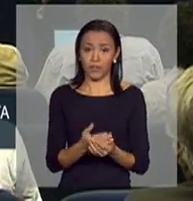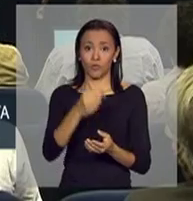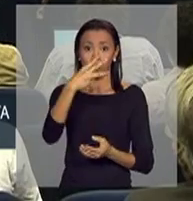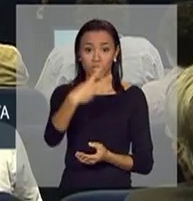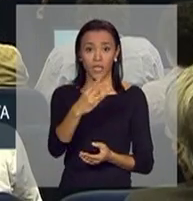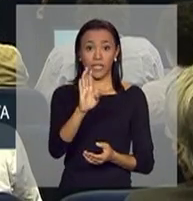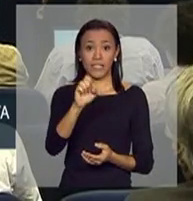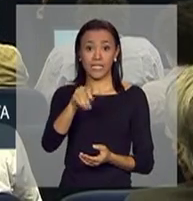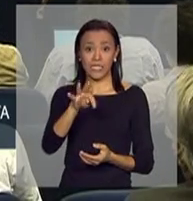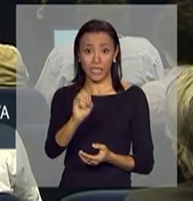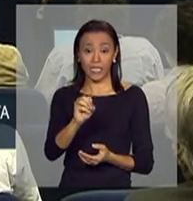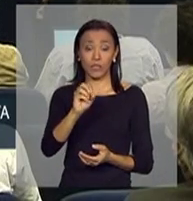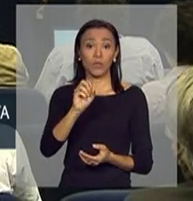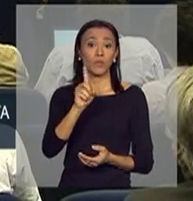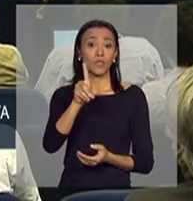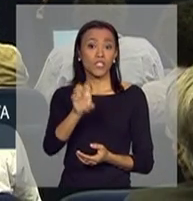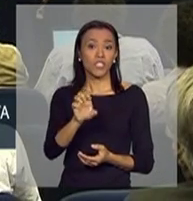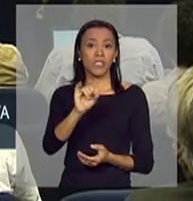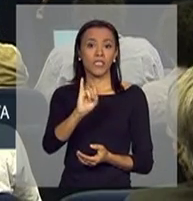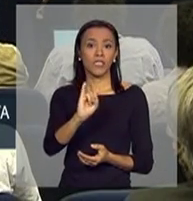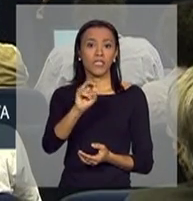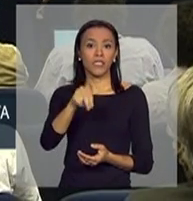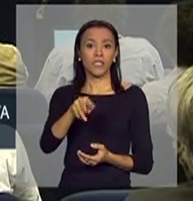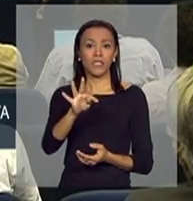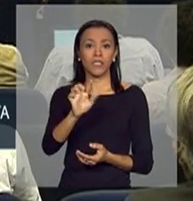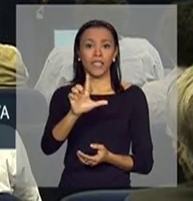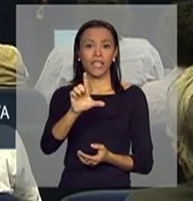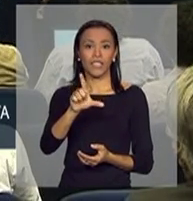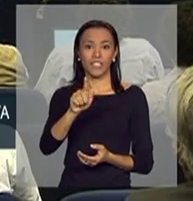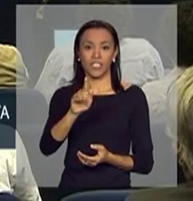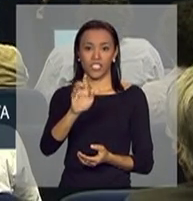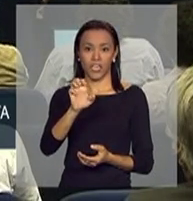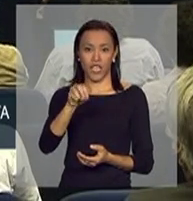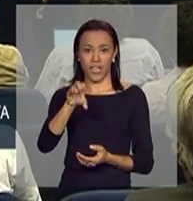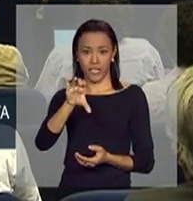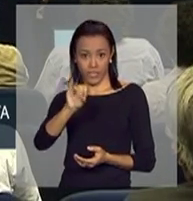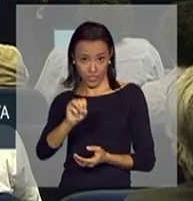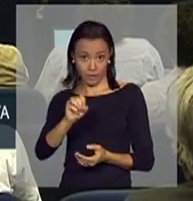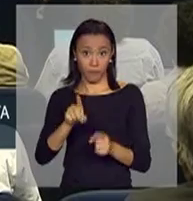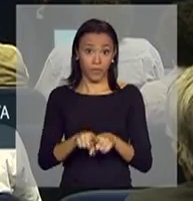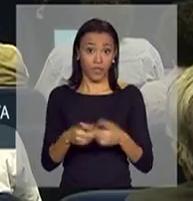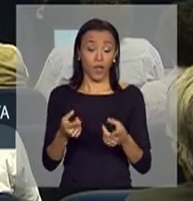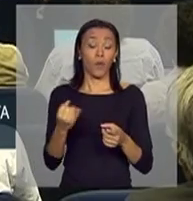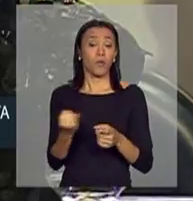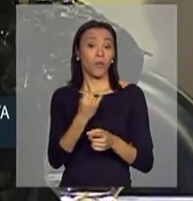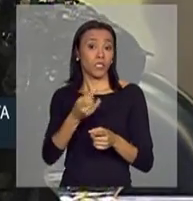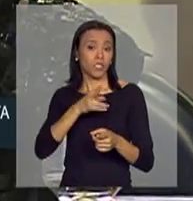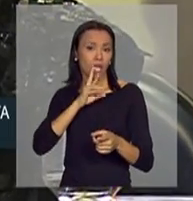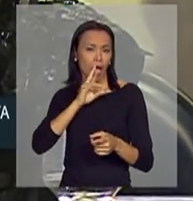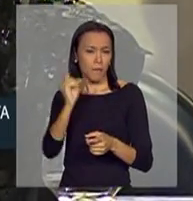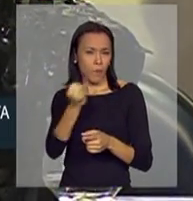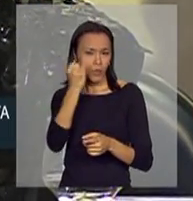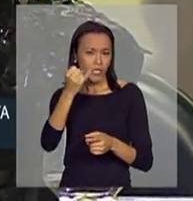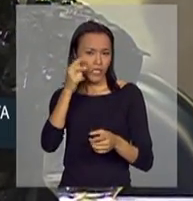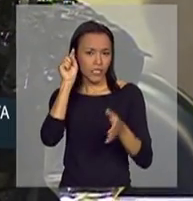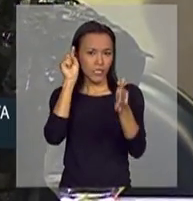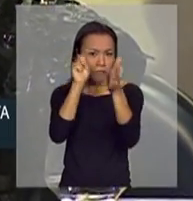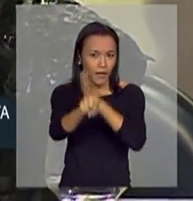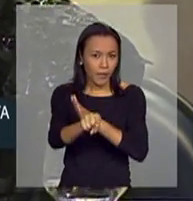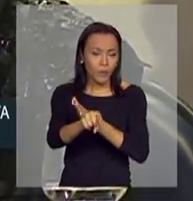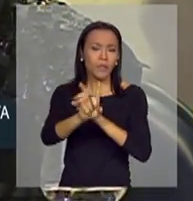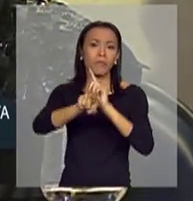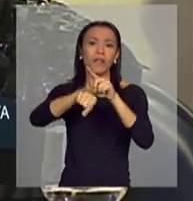Tem um tipo de questão que se chama pergunta retórica, né? Que você pergunta e a importância está na sua pergunta para que